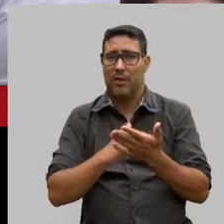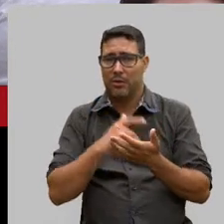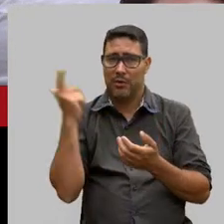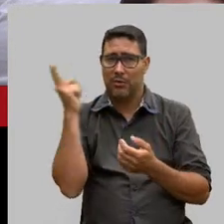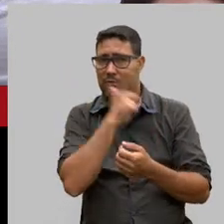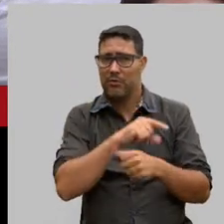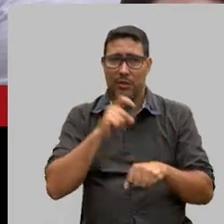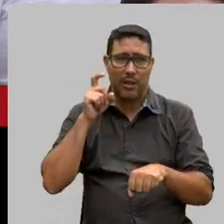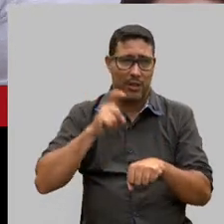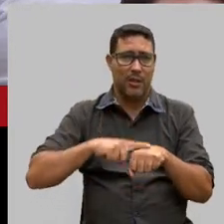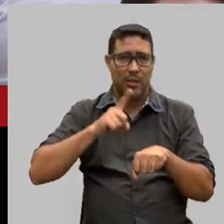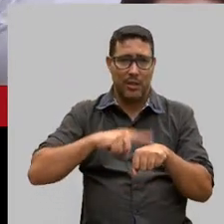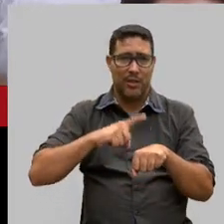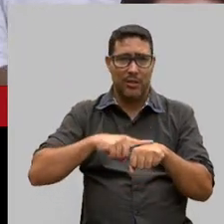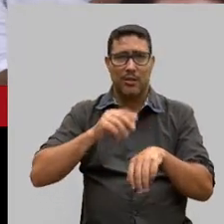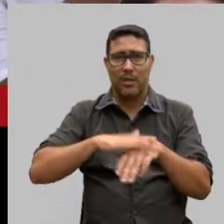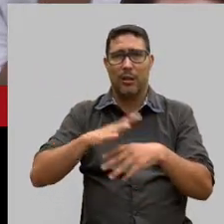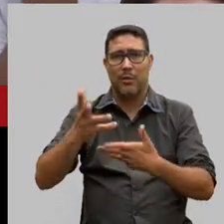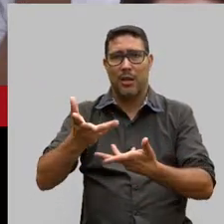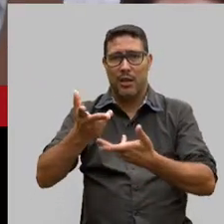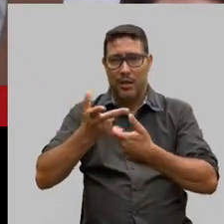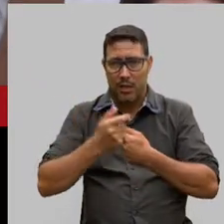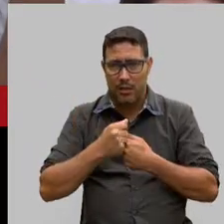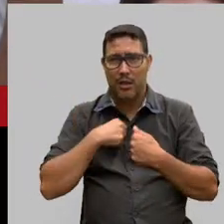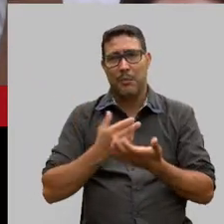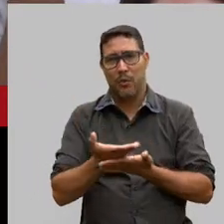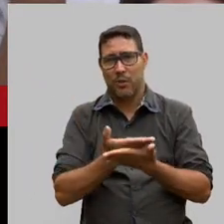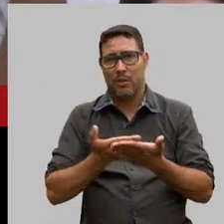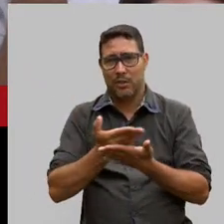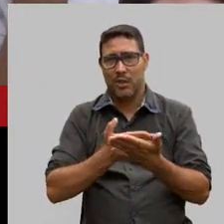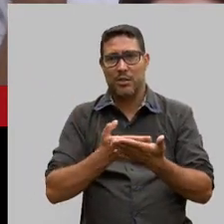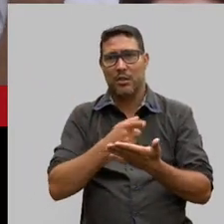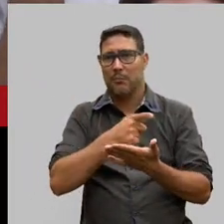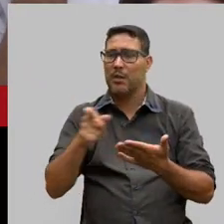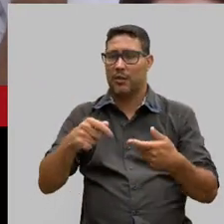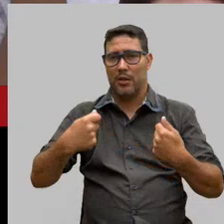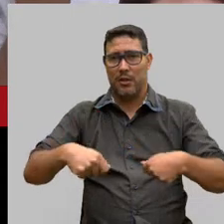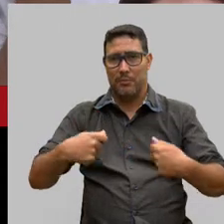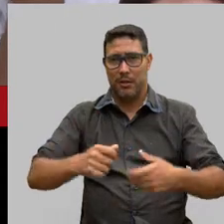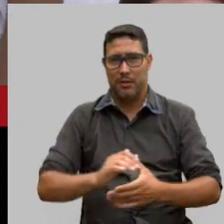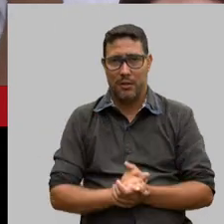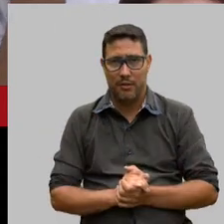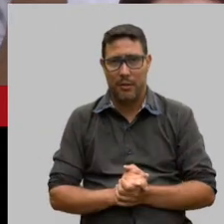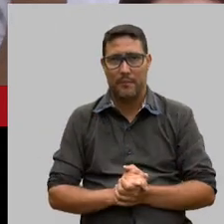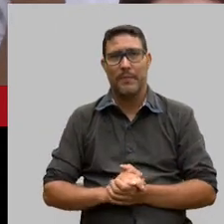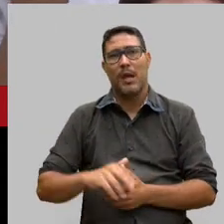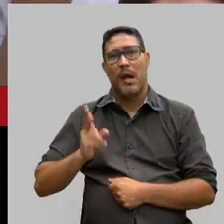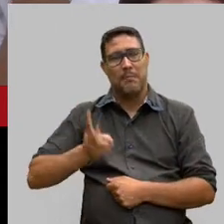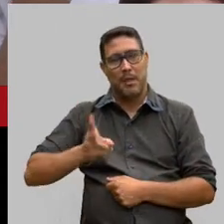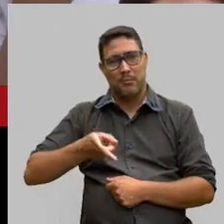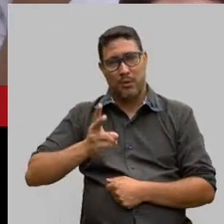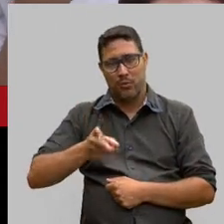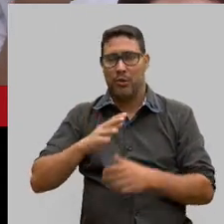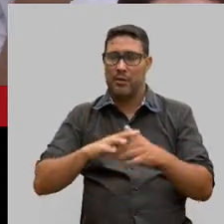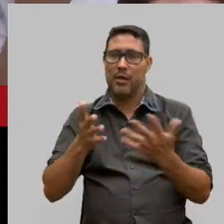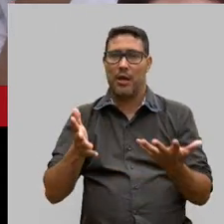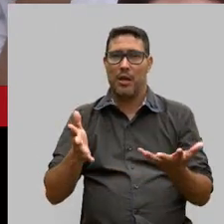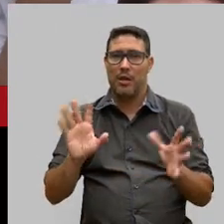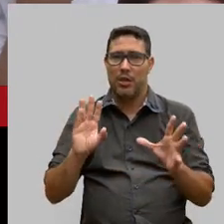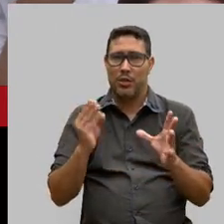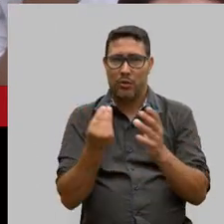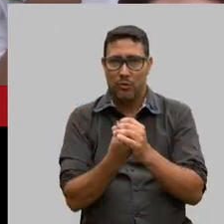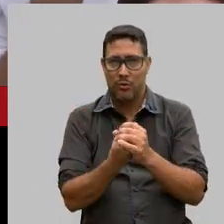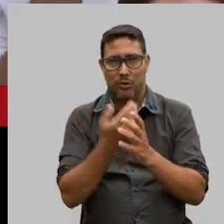e poder receber o atendimento que realmente merece né a mesma coisa é inclusão das pessoas